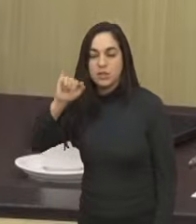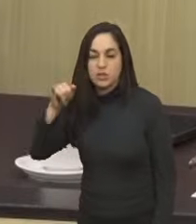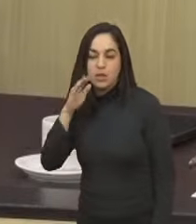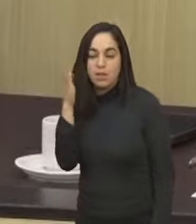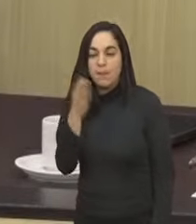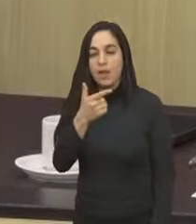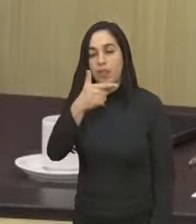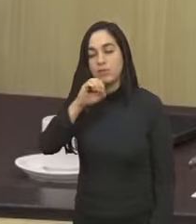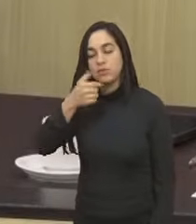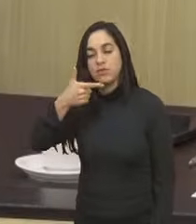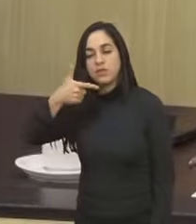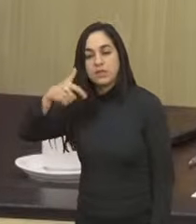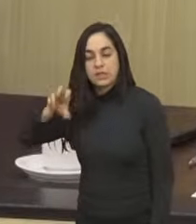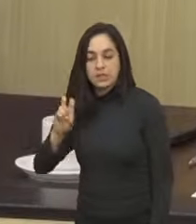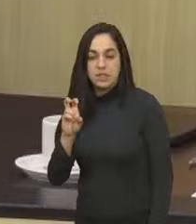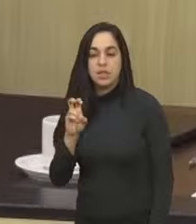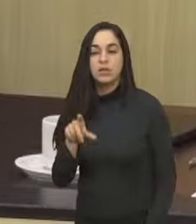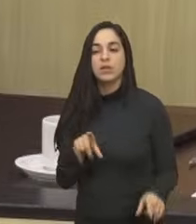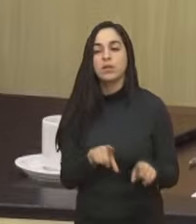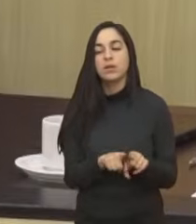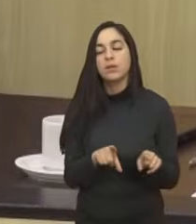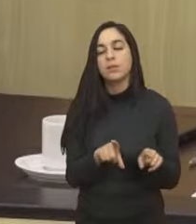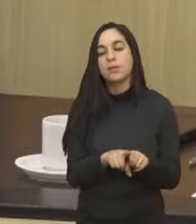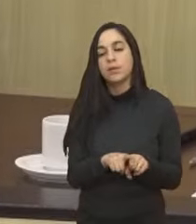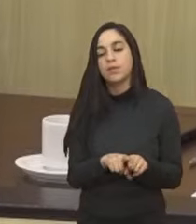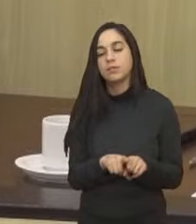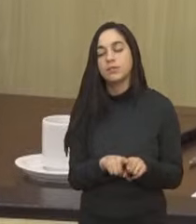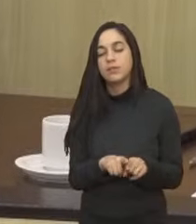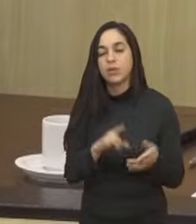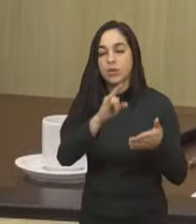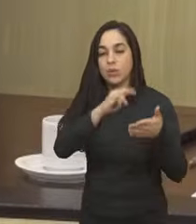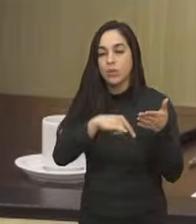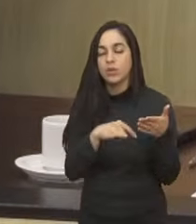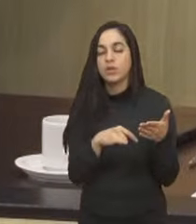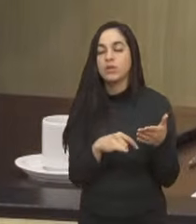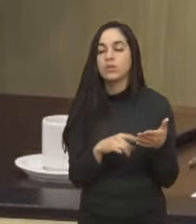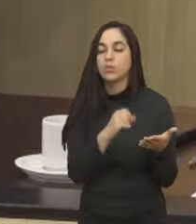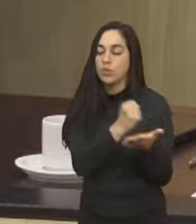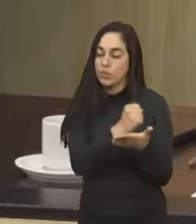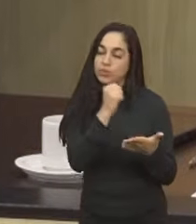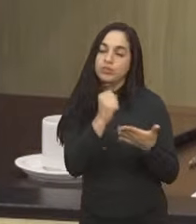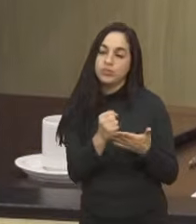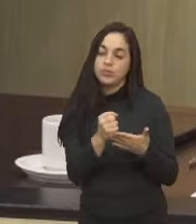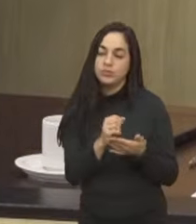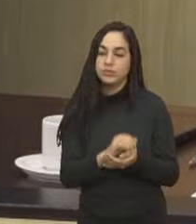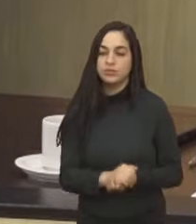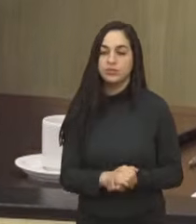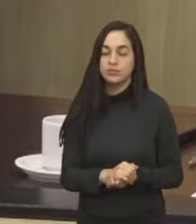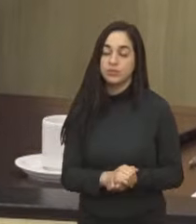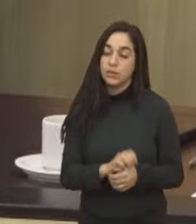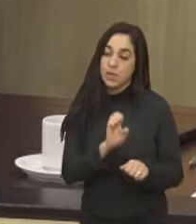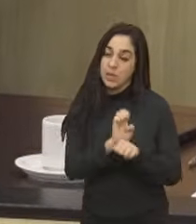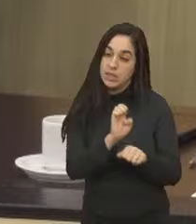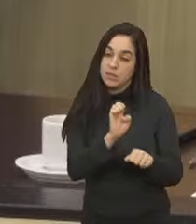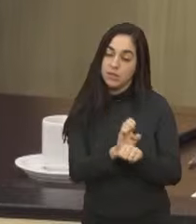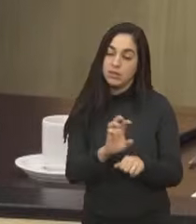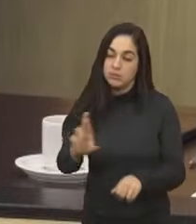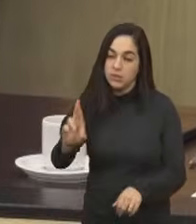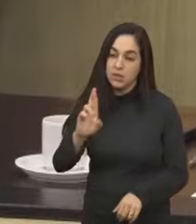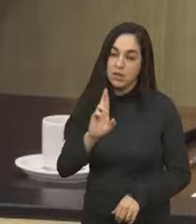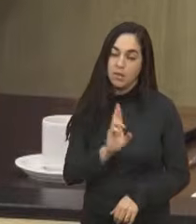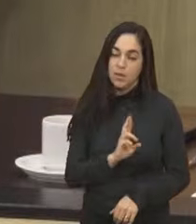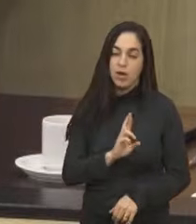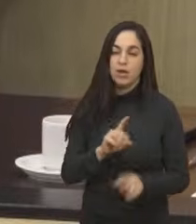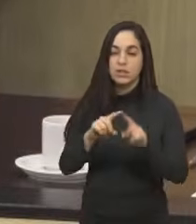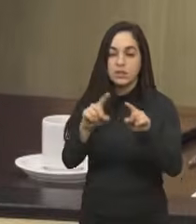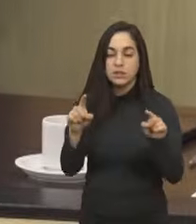123/FCJ/2025, bem como do termo de referência e da proposta do contratado. Ao aguardo de manifestação, subscrevemos. Sala